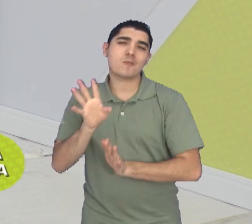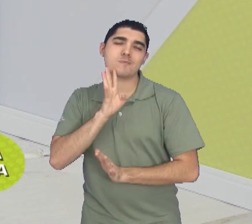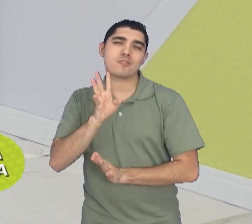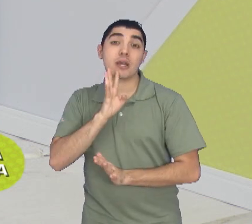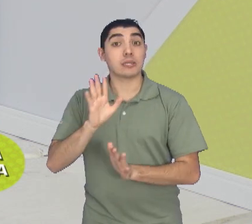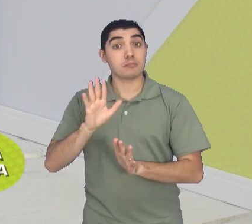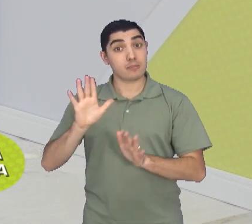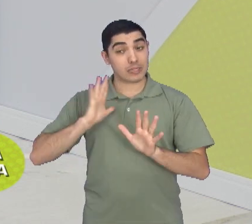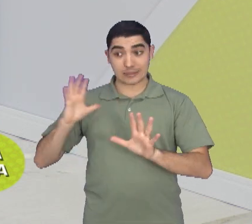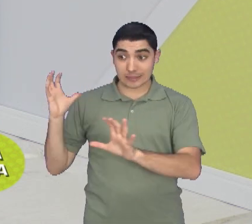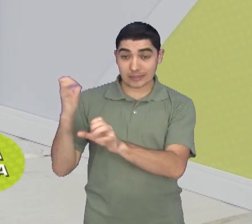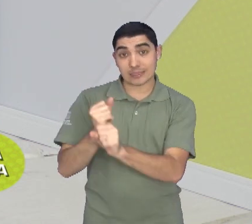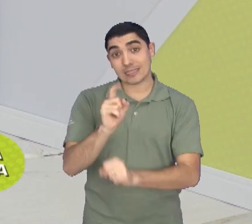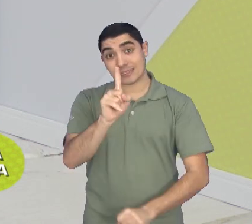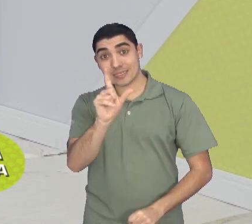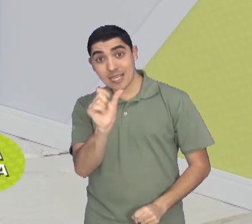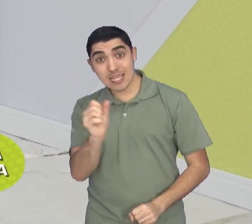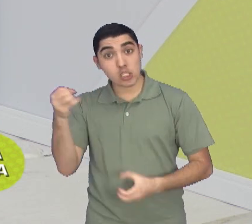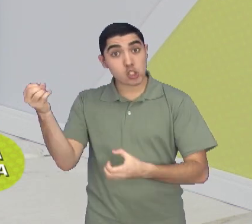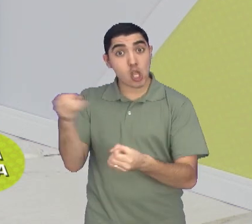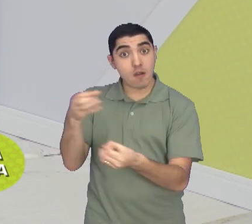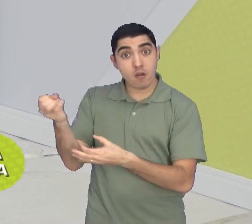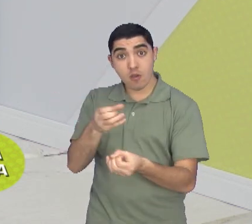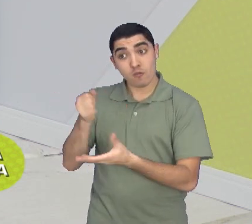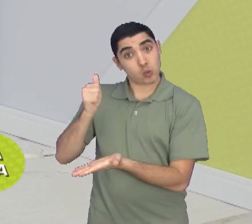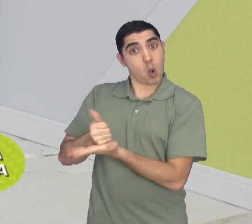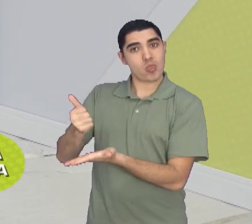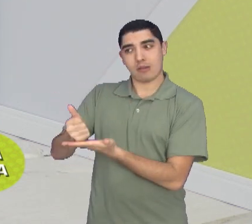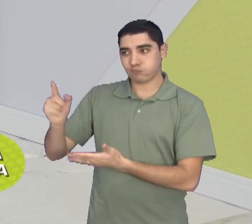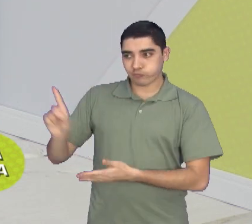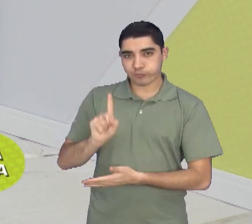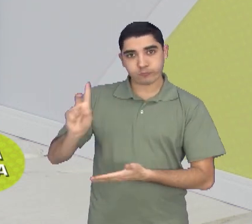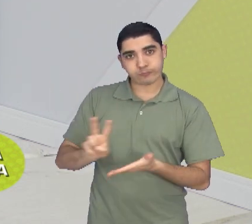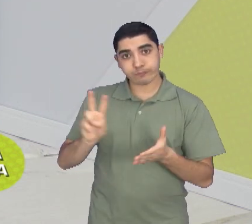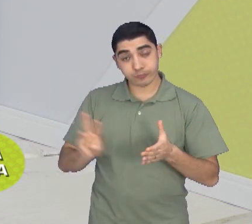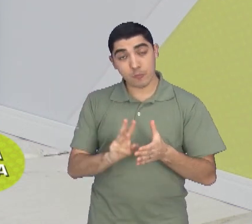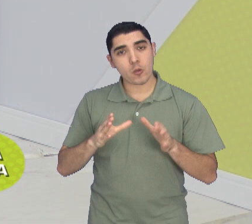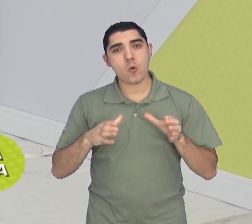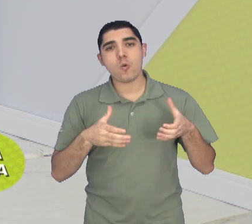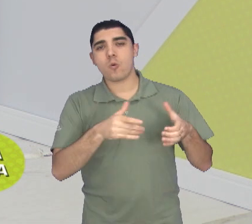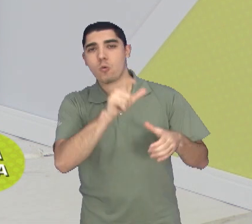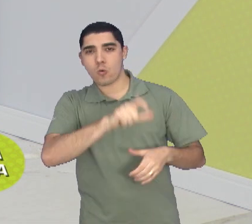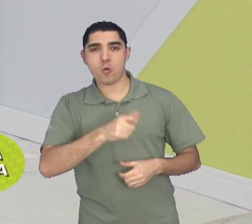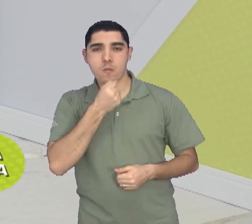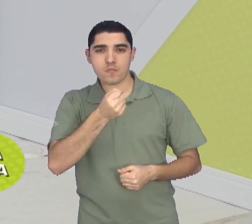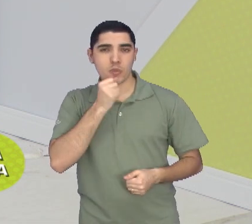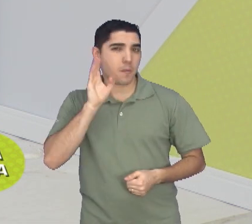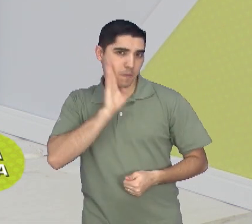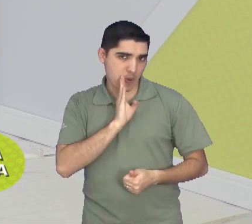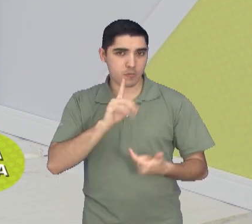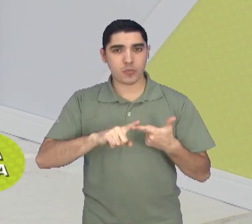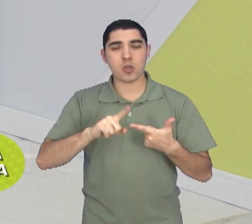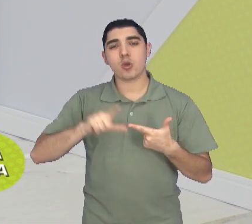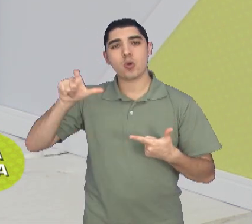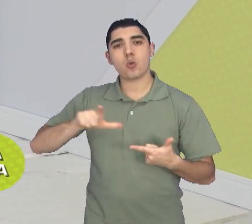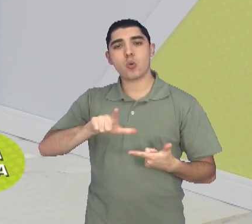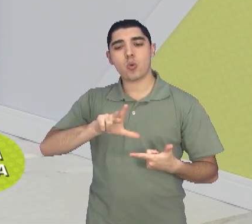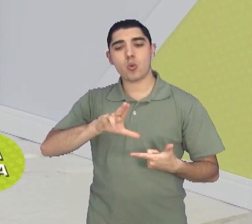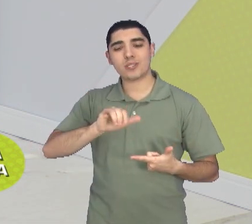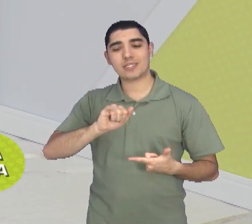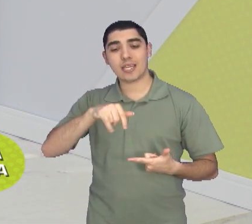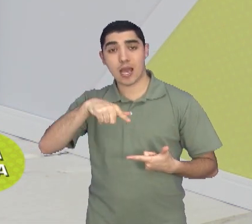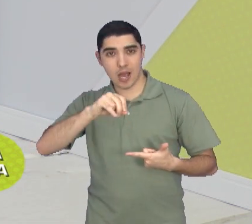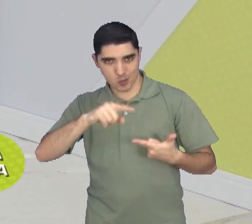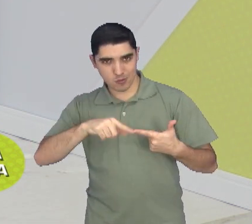José 16 novos jogadores que foram contratados. E o nosso repórter, o Paulo Ricardo, e o cinegrafista Luciano Coca estiveram no treino da